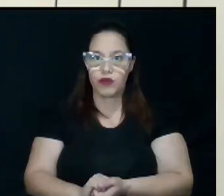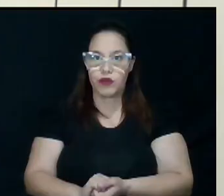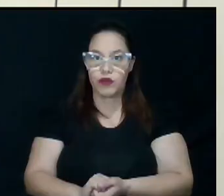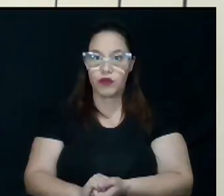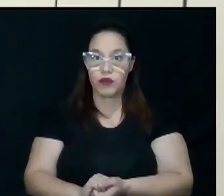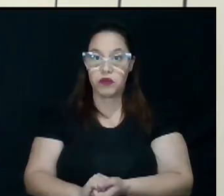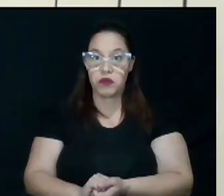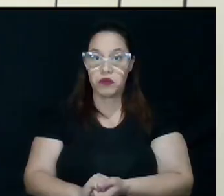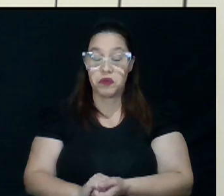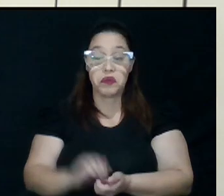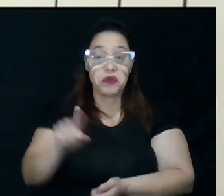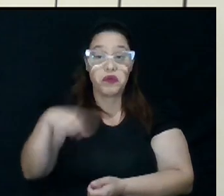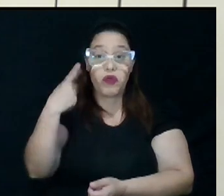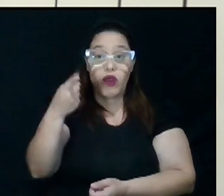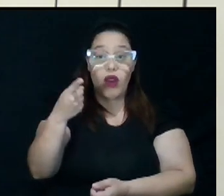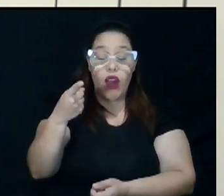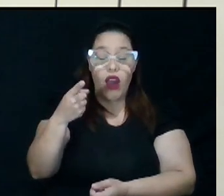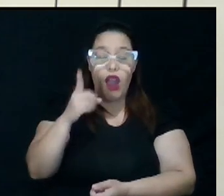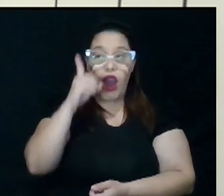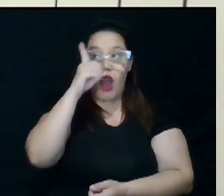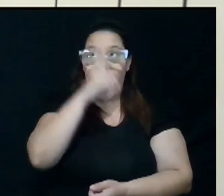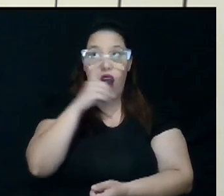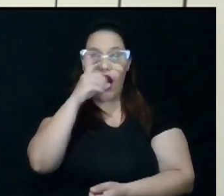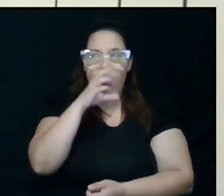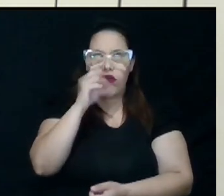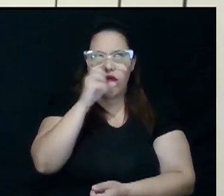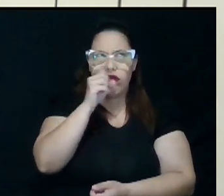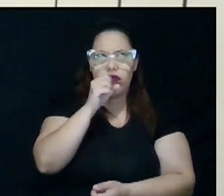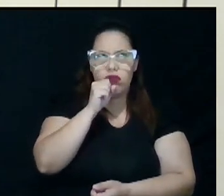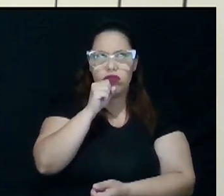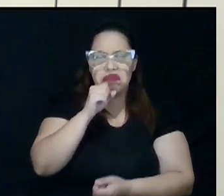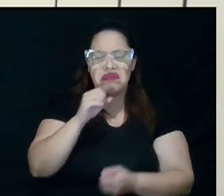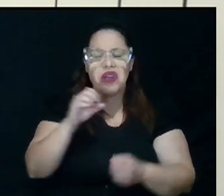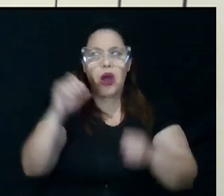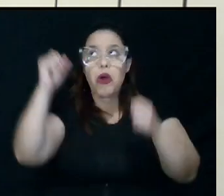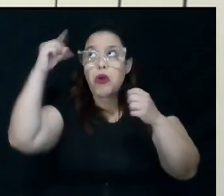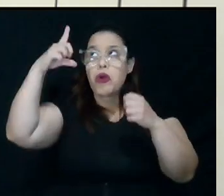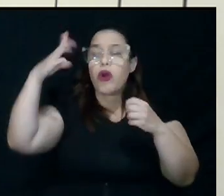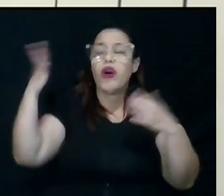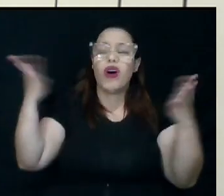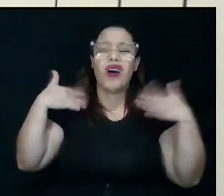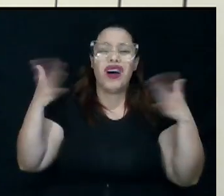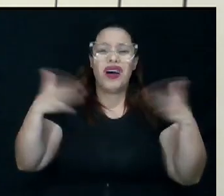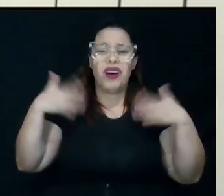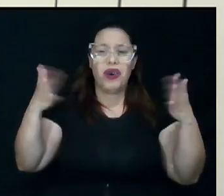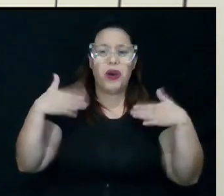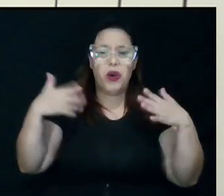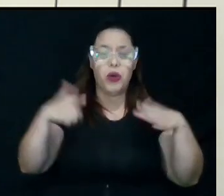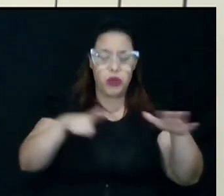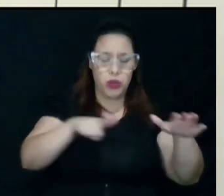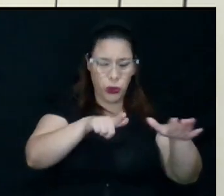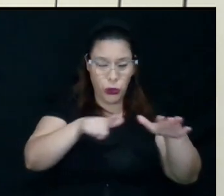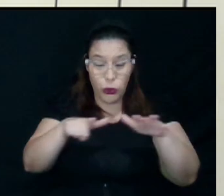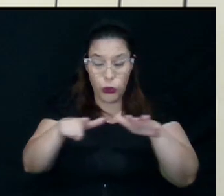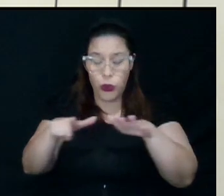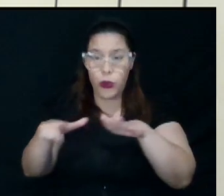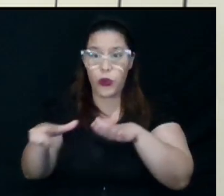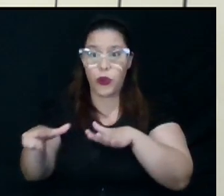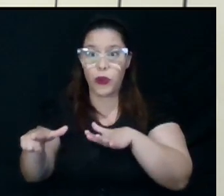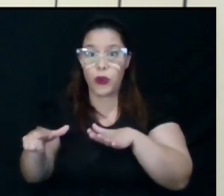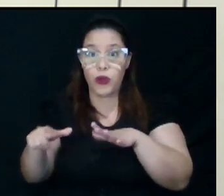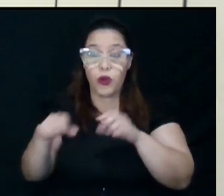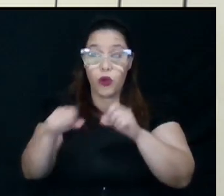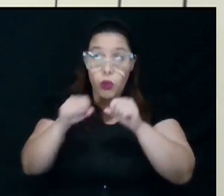Depois de um fim de semana estável, de sol, calor, a semana começa da mesma maneira, com o tempo aberto,